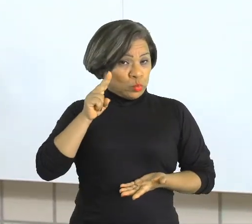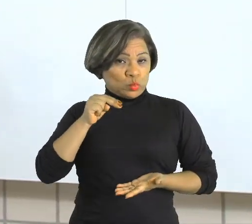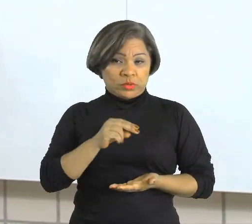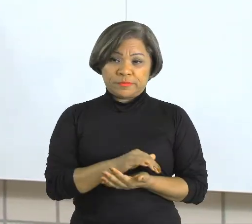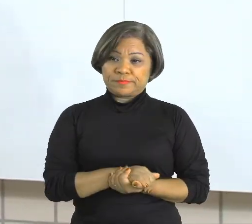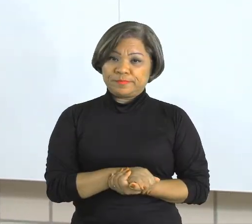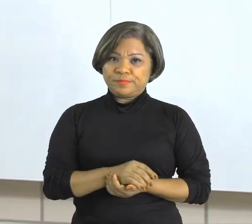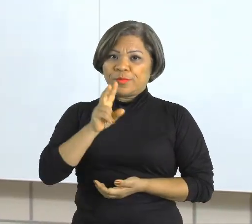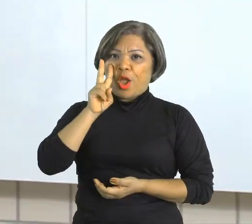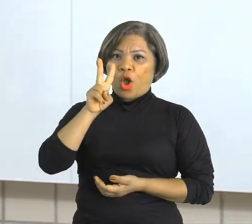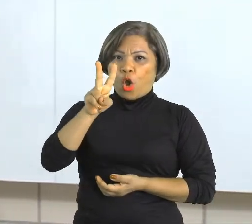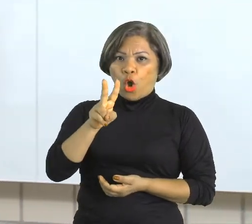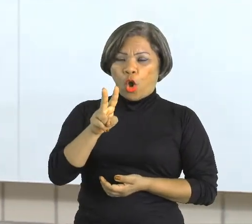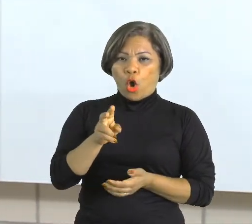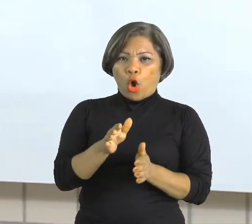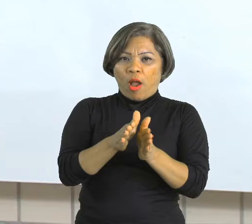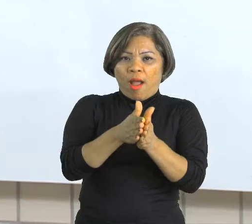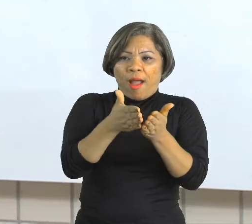do livro,